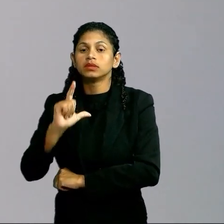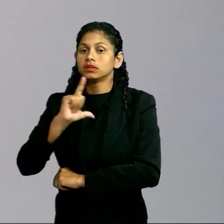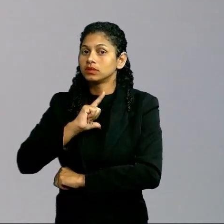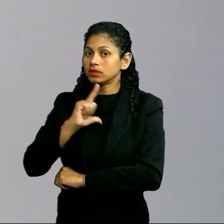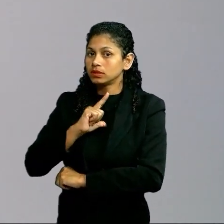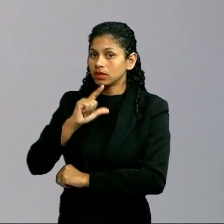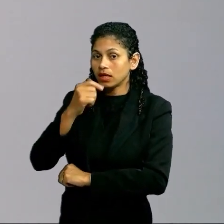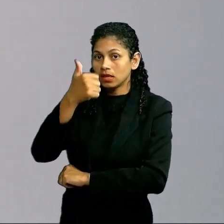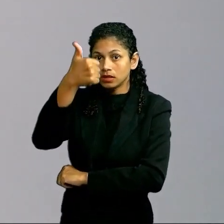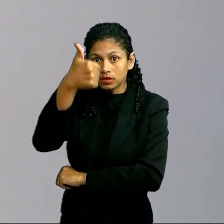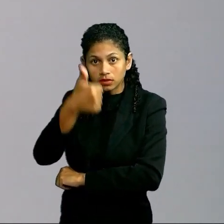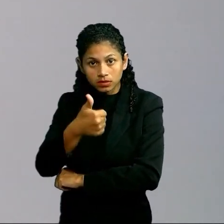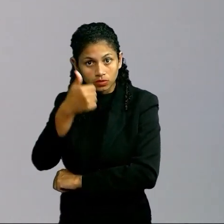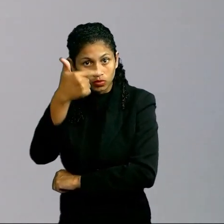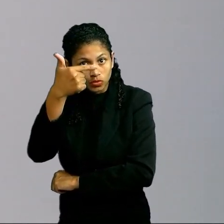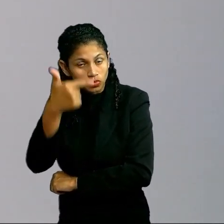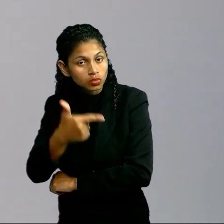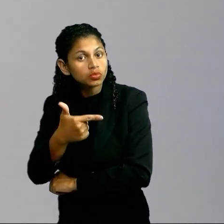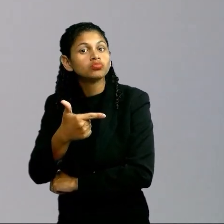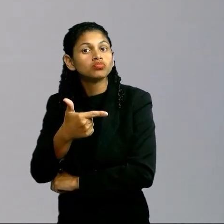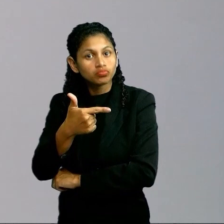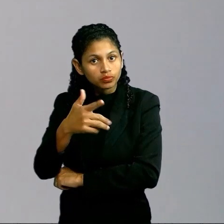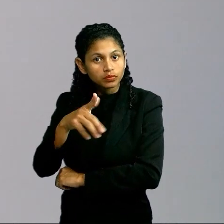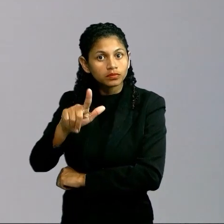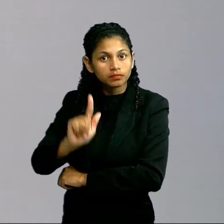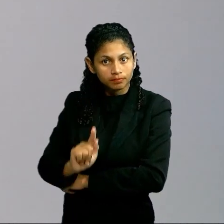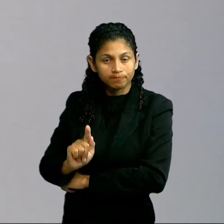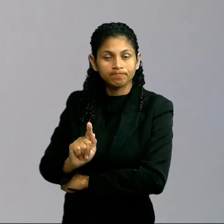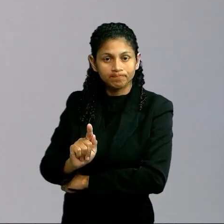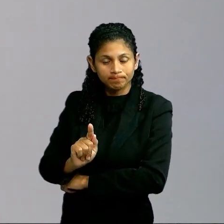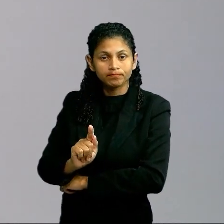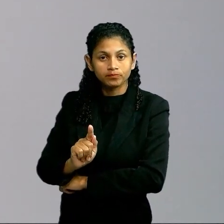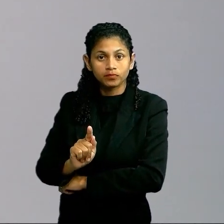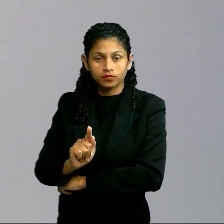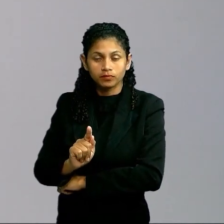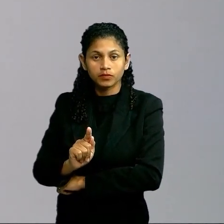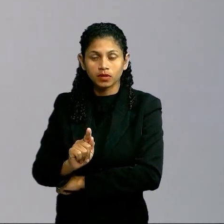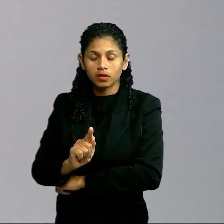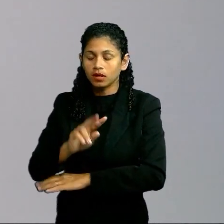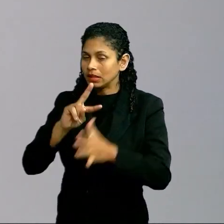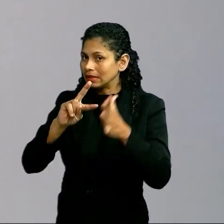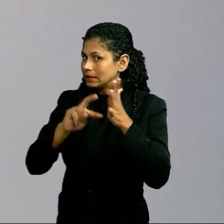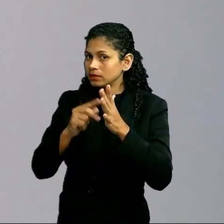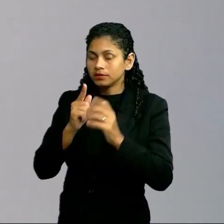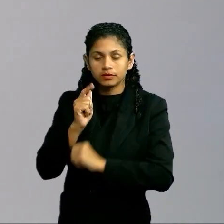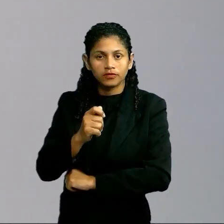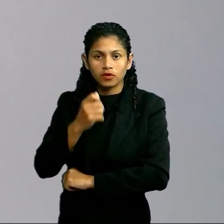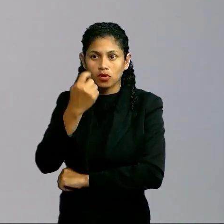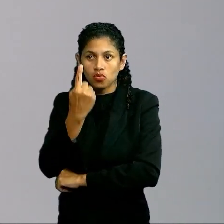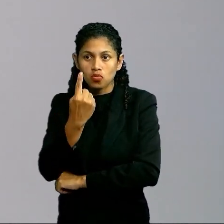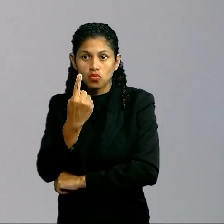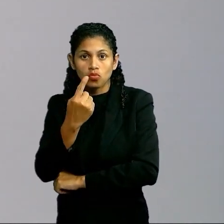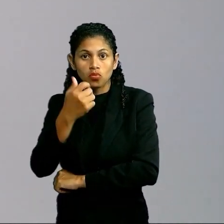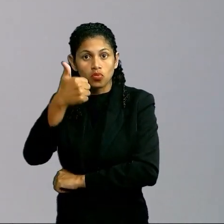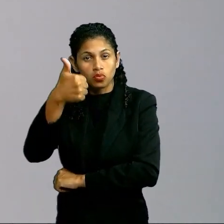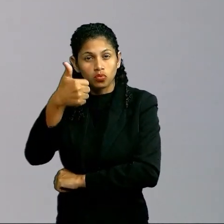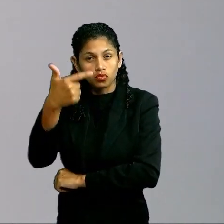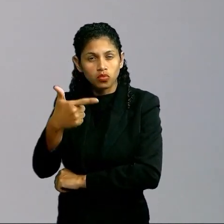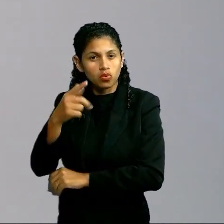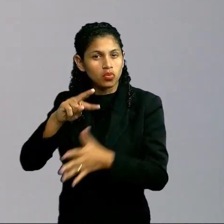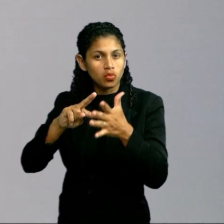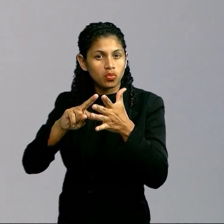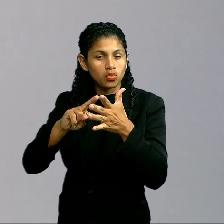não é um átomo de carbono que está pesando 12 gramas, tá? É 1 mol. Aí, só para relembrar para vocês, o que é 1